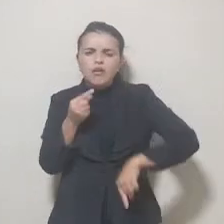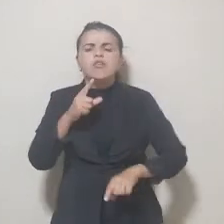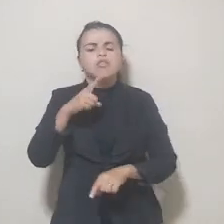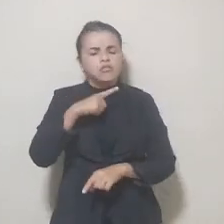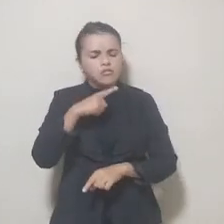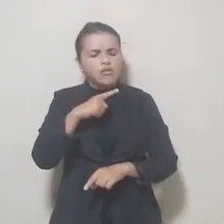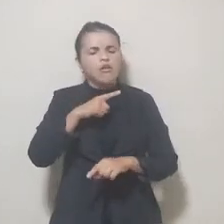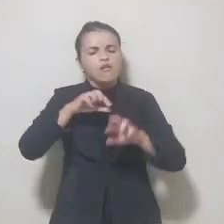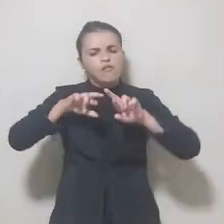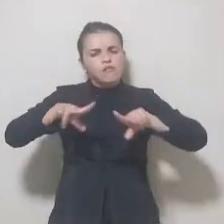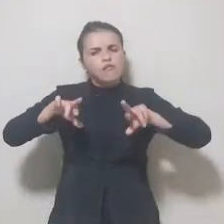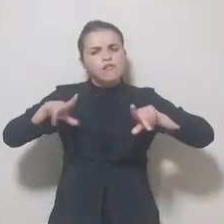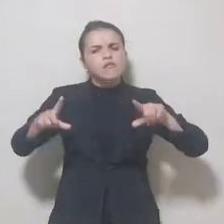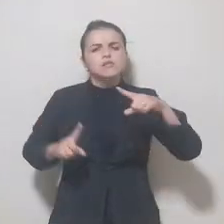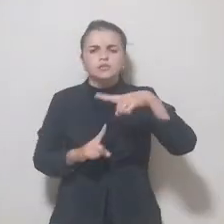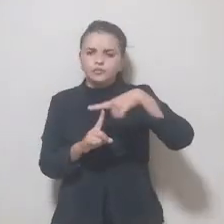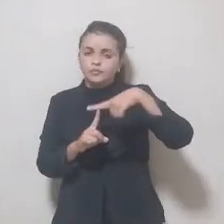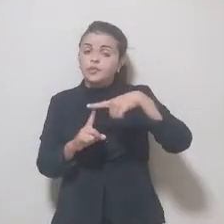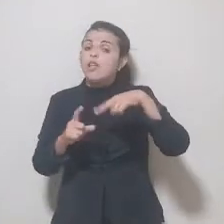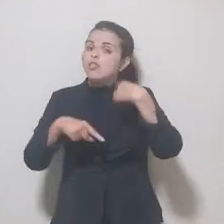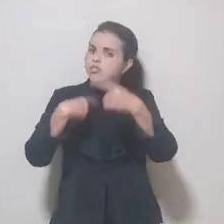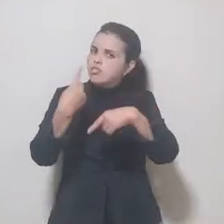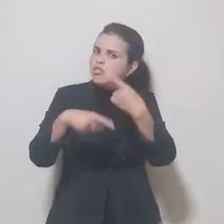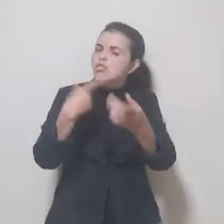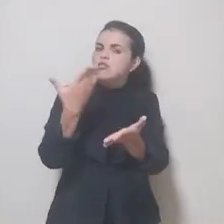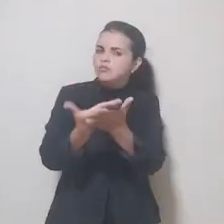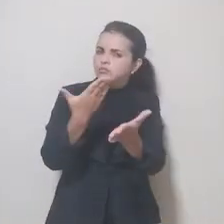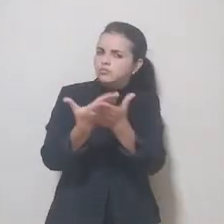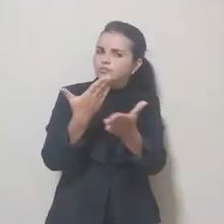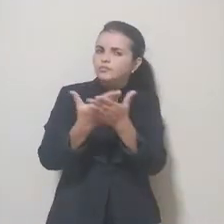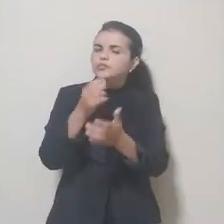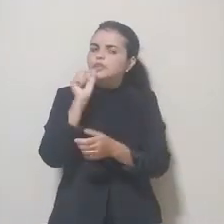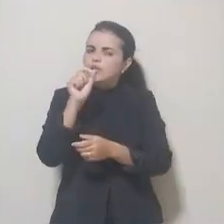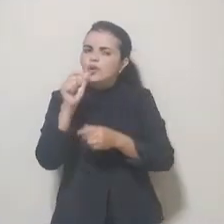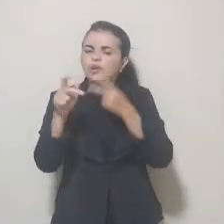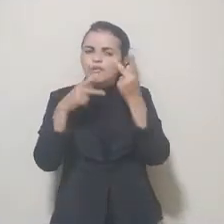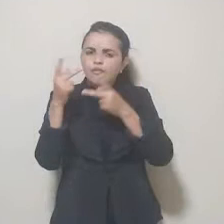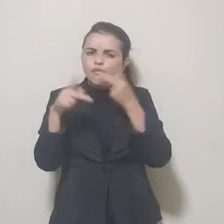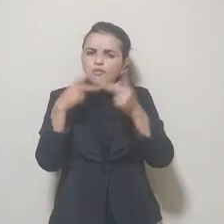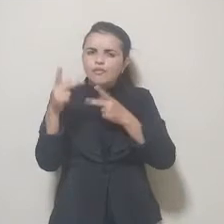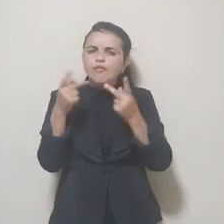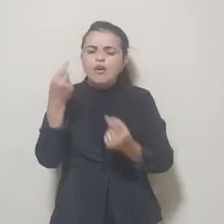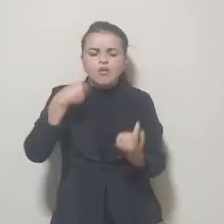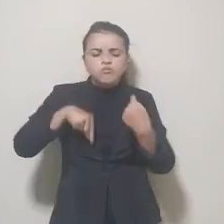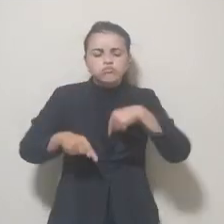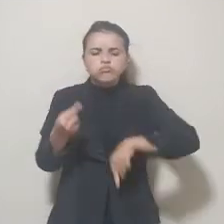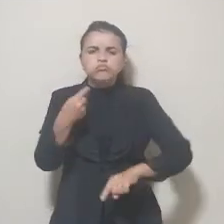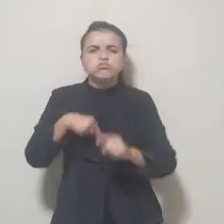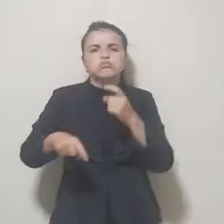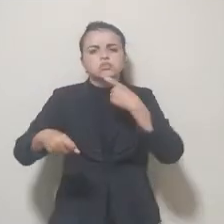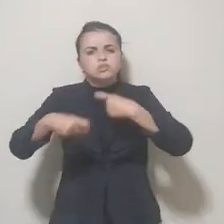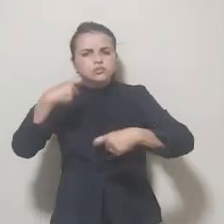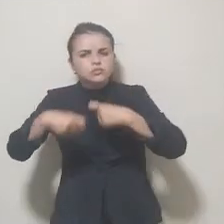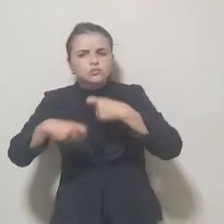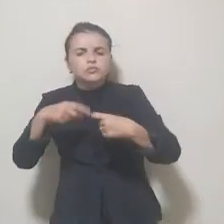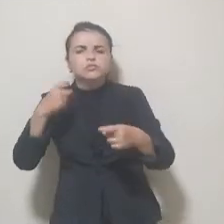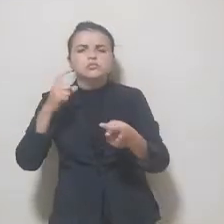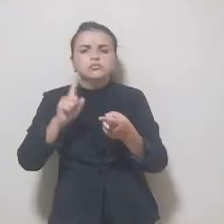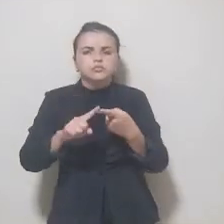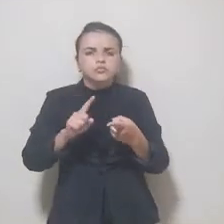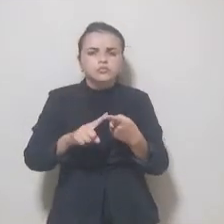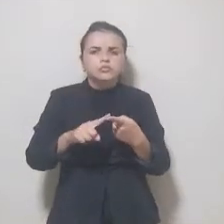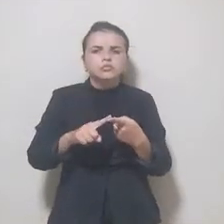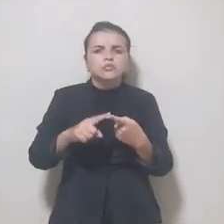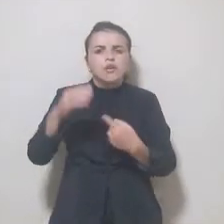diversas funções. Daqui a pouco a gente chega nessa parte dos hormônios que vão estar relacionados com a puberdade especificamente. Mas vocês veem que os hormônios